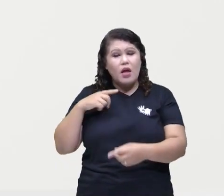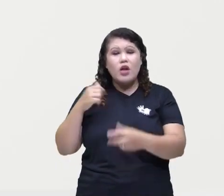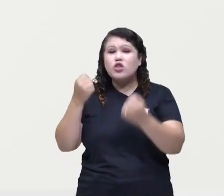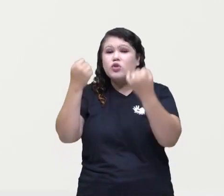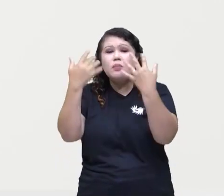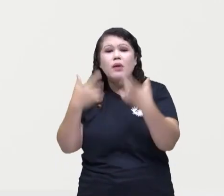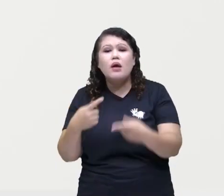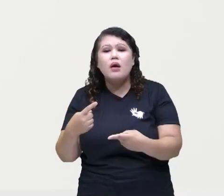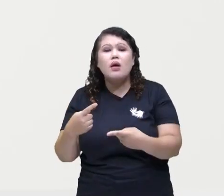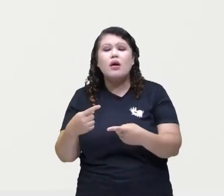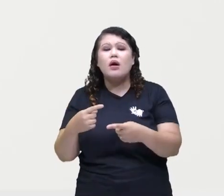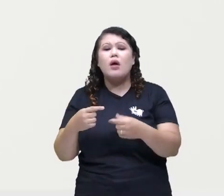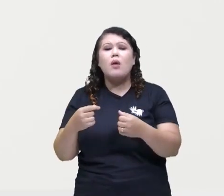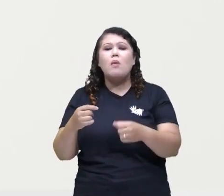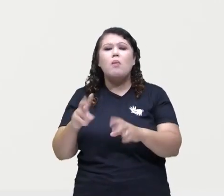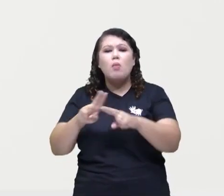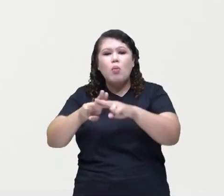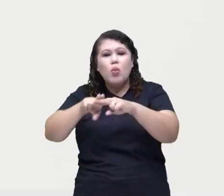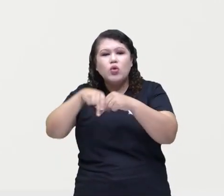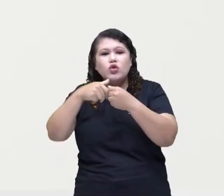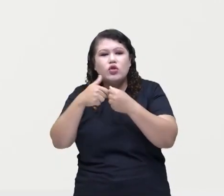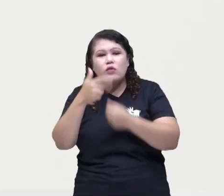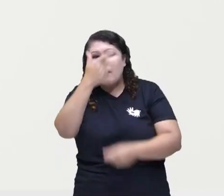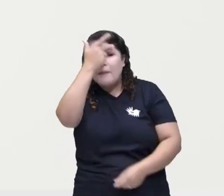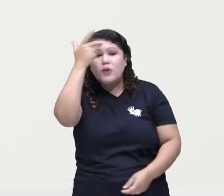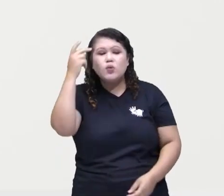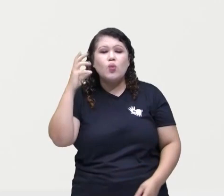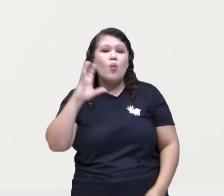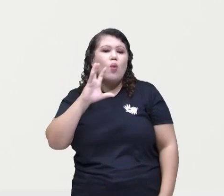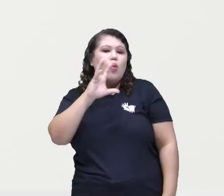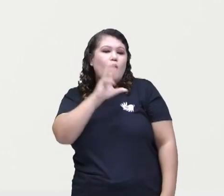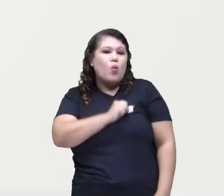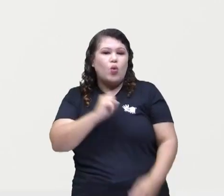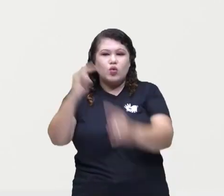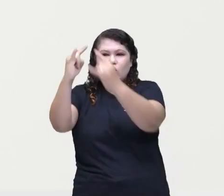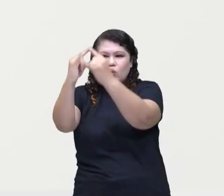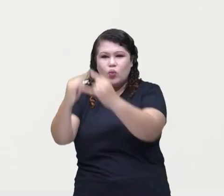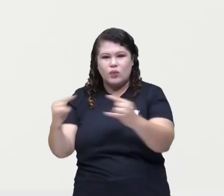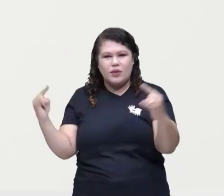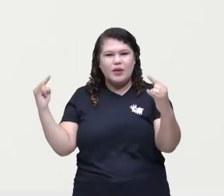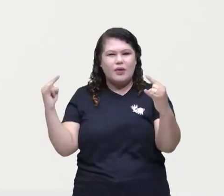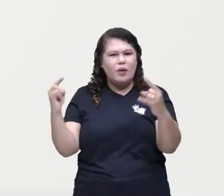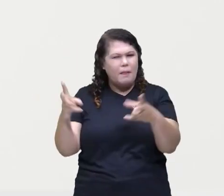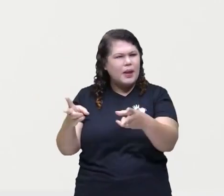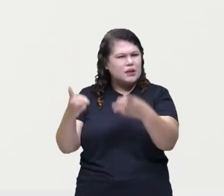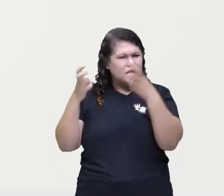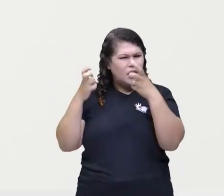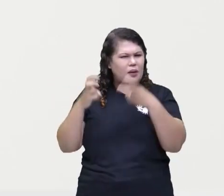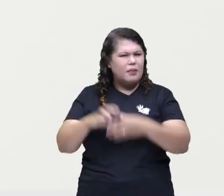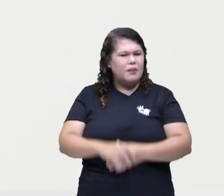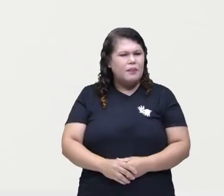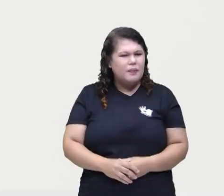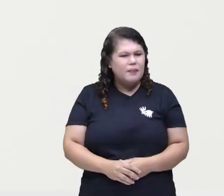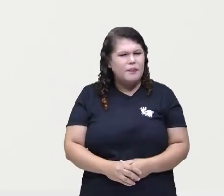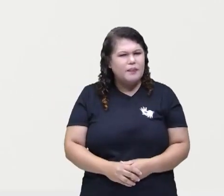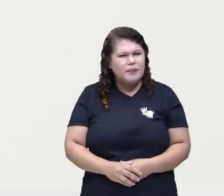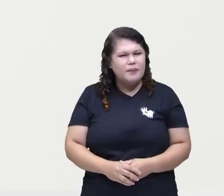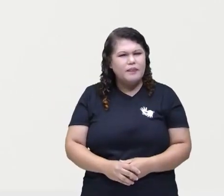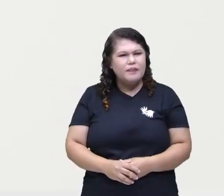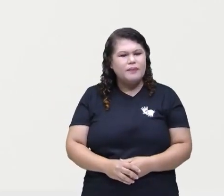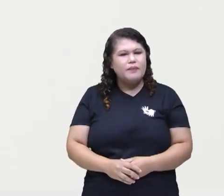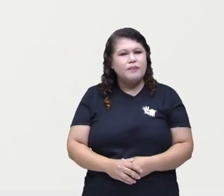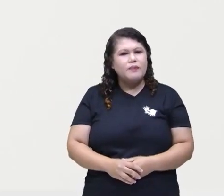justificando, está explicando para vocês o porquê que eu gosto muito de ir ao circo? Perceberam?